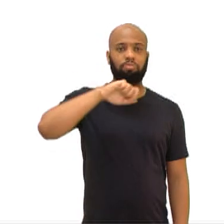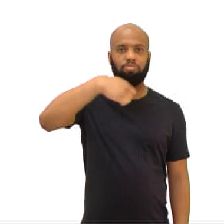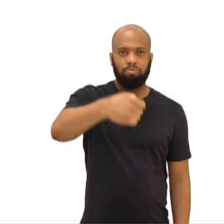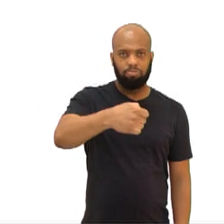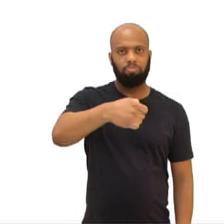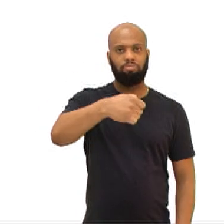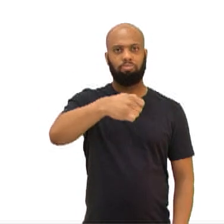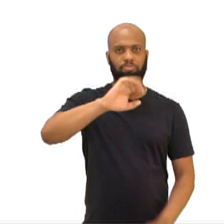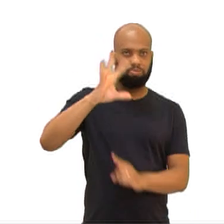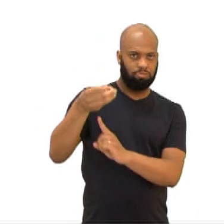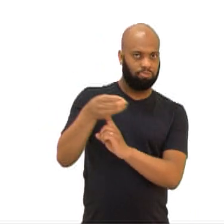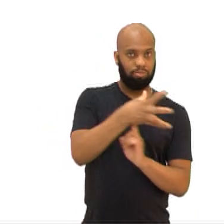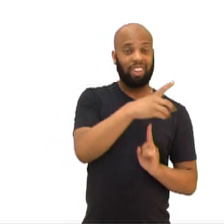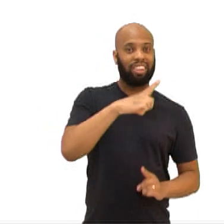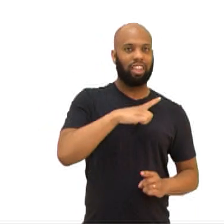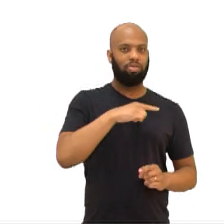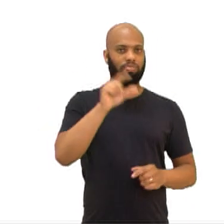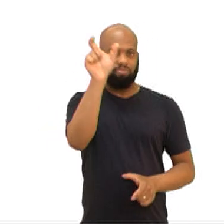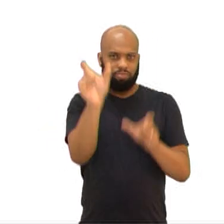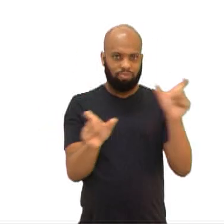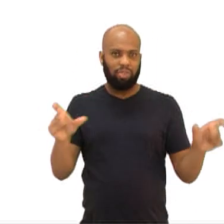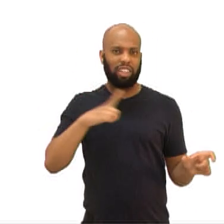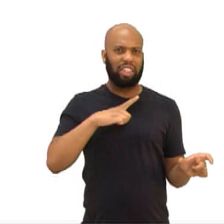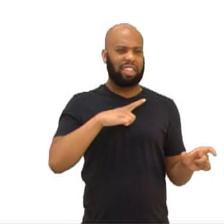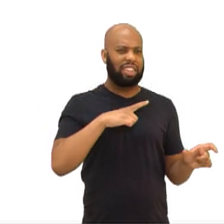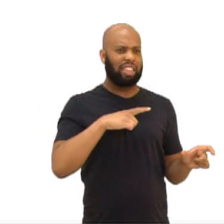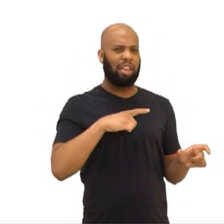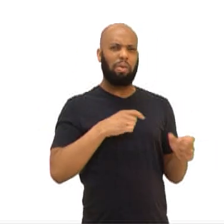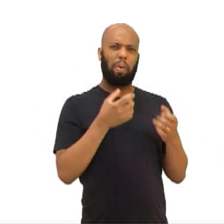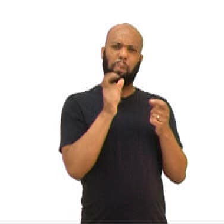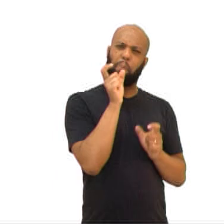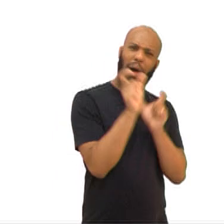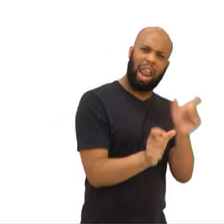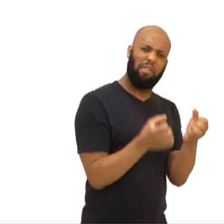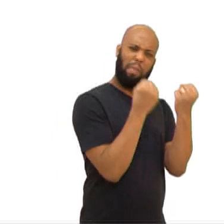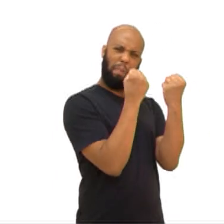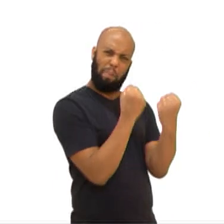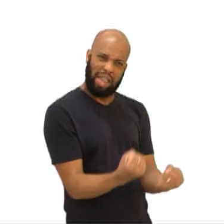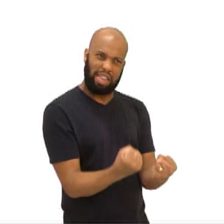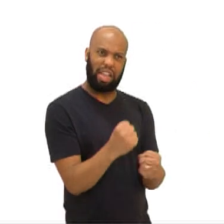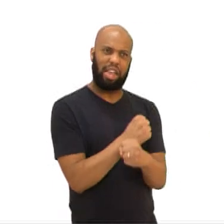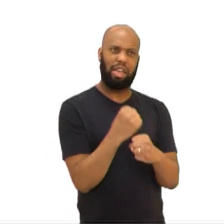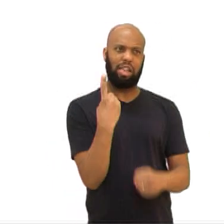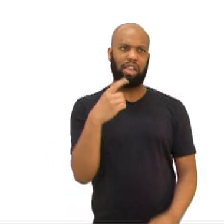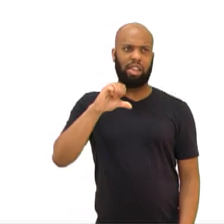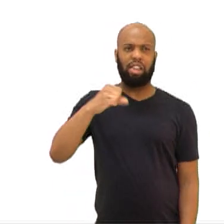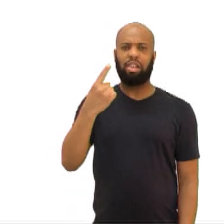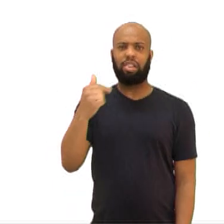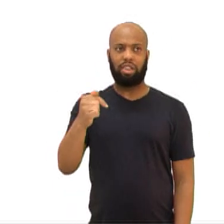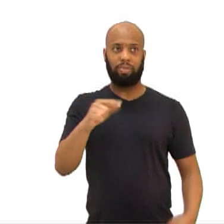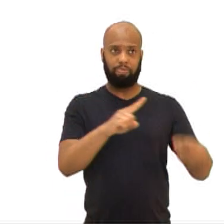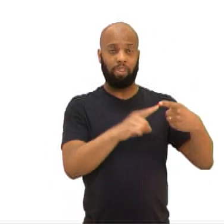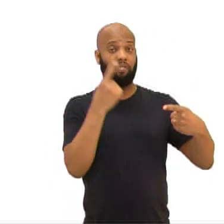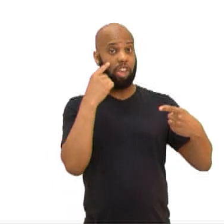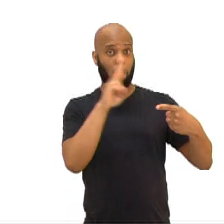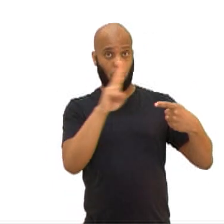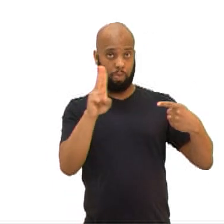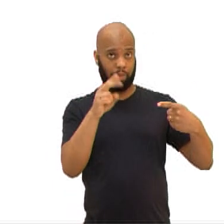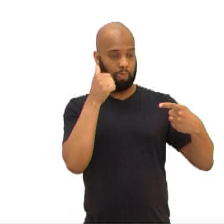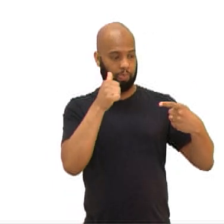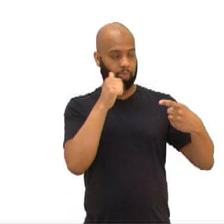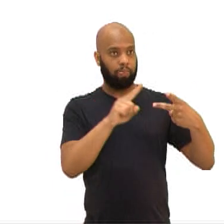Que artista recebeu duras críticas em um artigo escrito por Monteiro Lobato em 1917? Alternativa A, Tarsila do